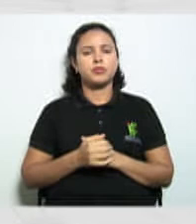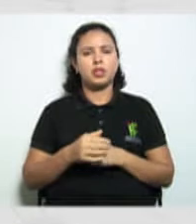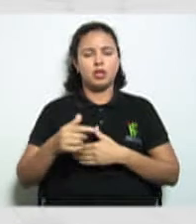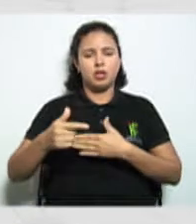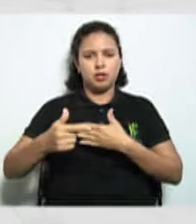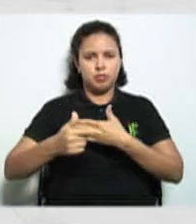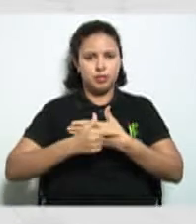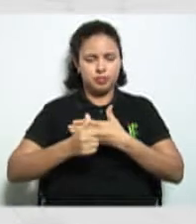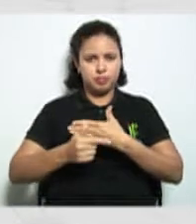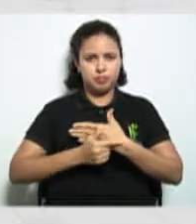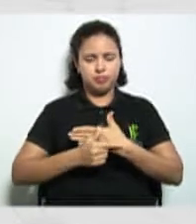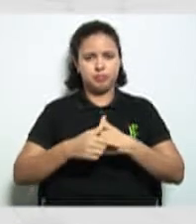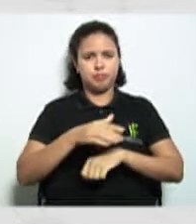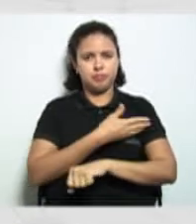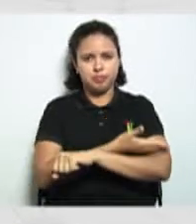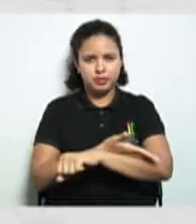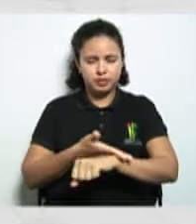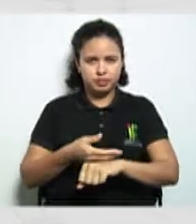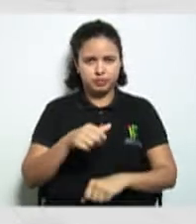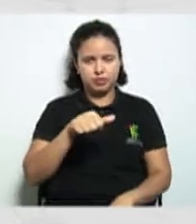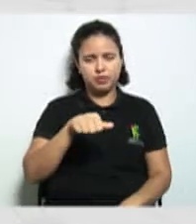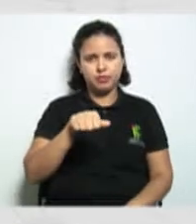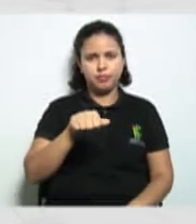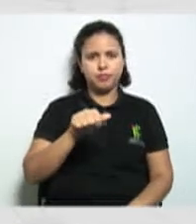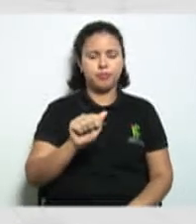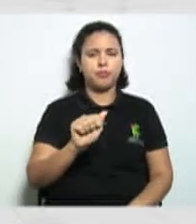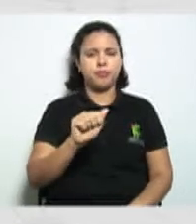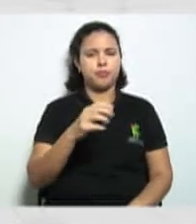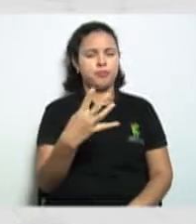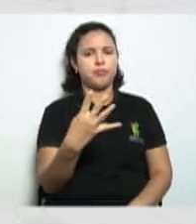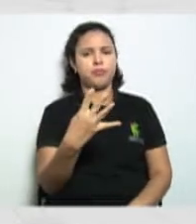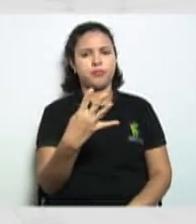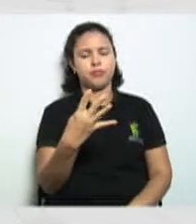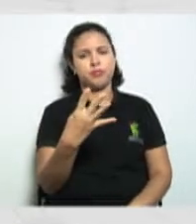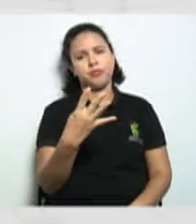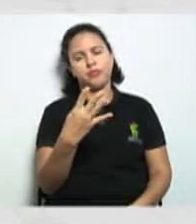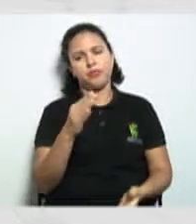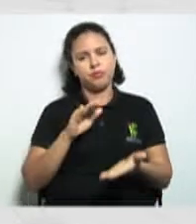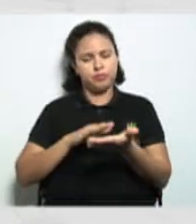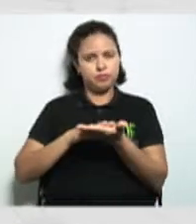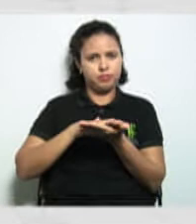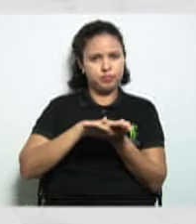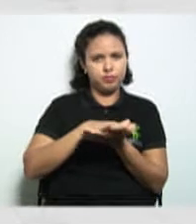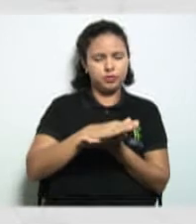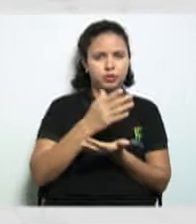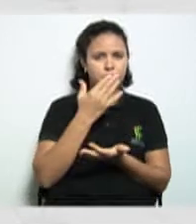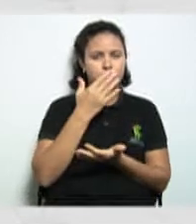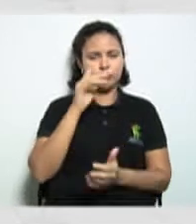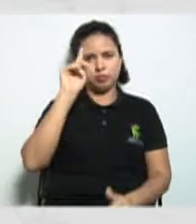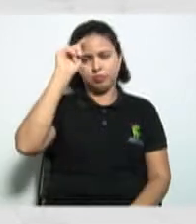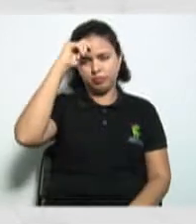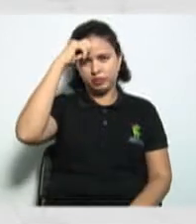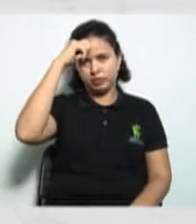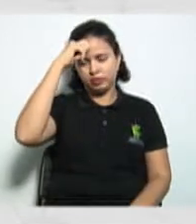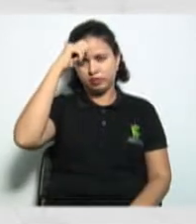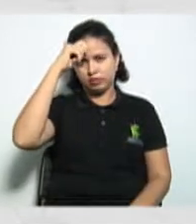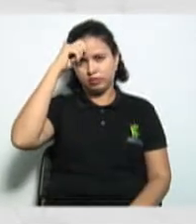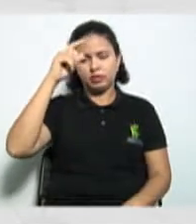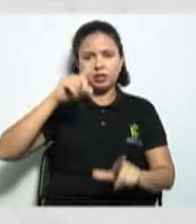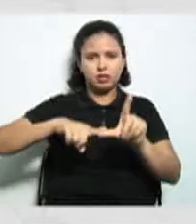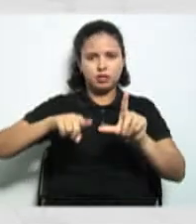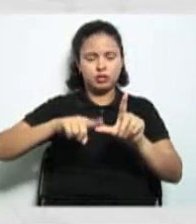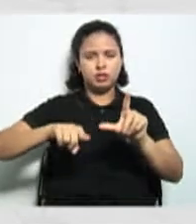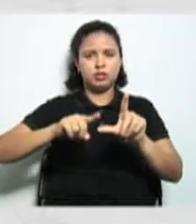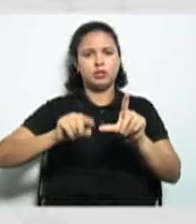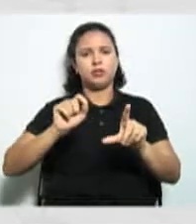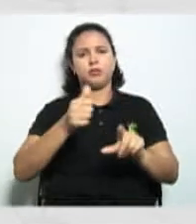branco, tamanho A4, impressão na cor preta, tamanho da fonte 12 e